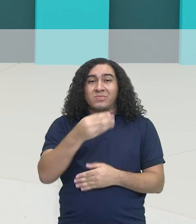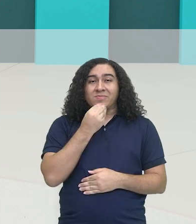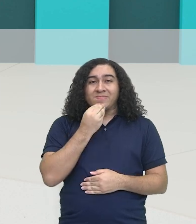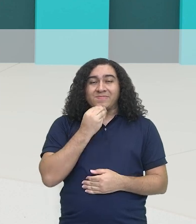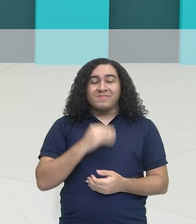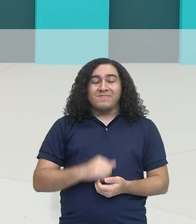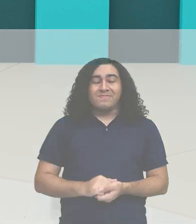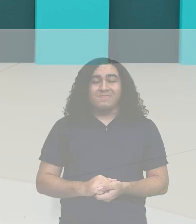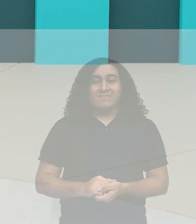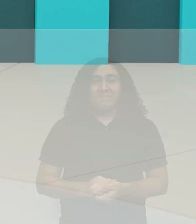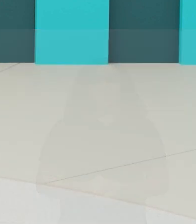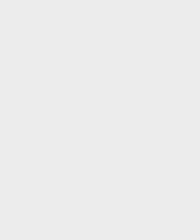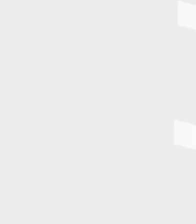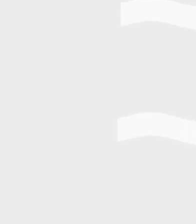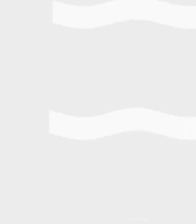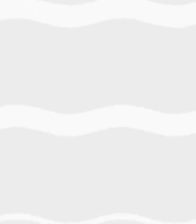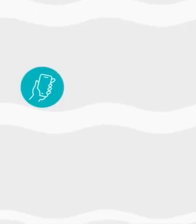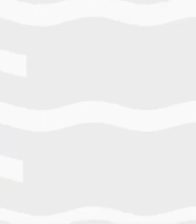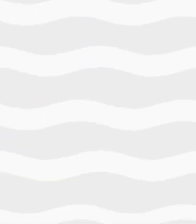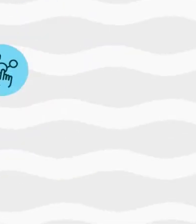próxima oportunidade.